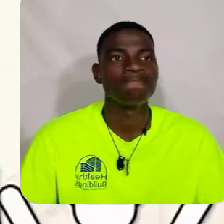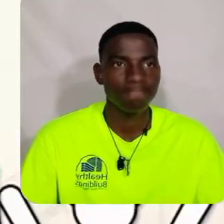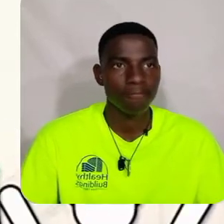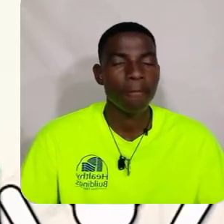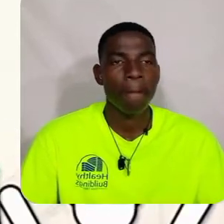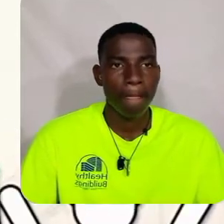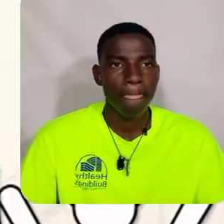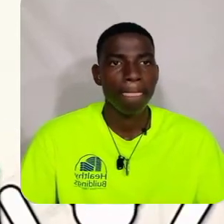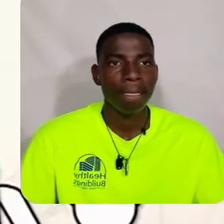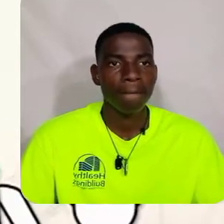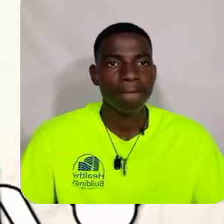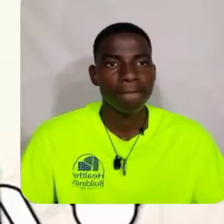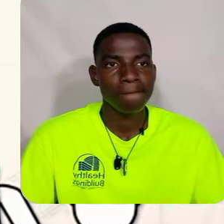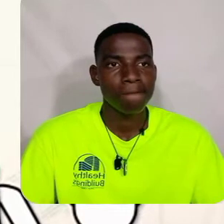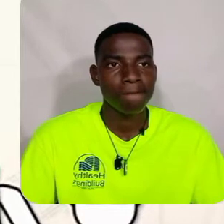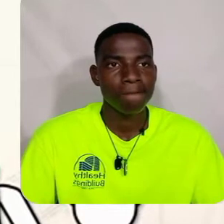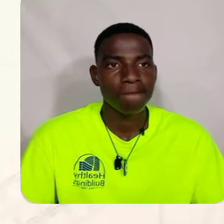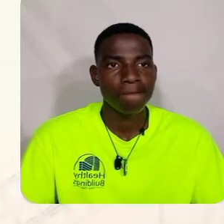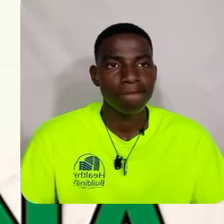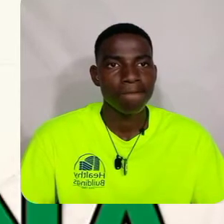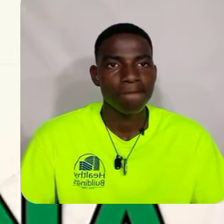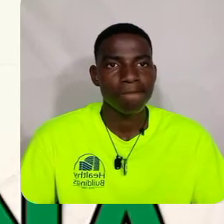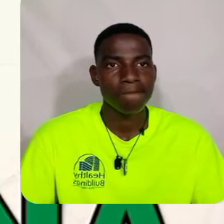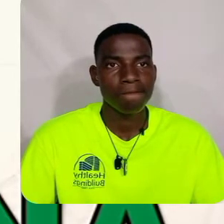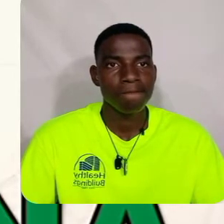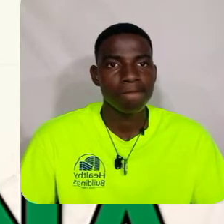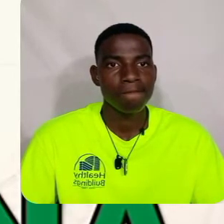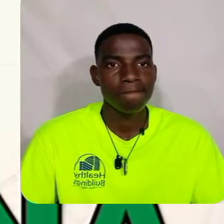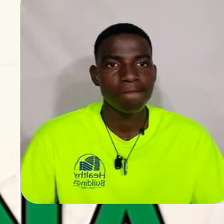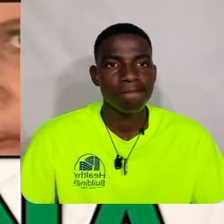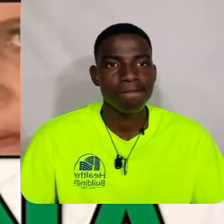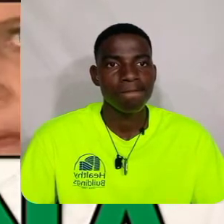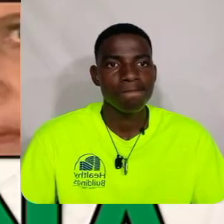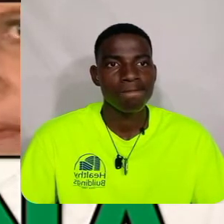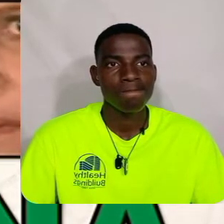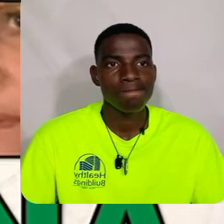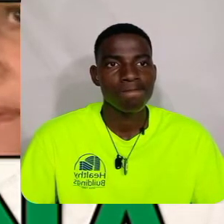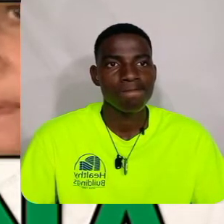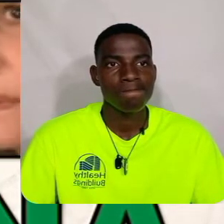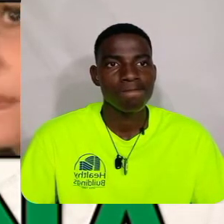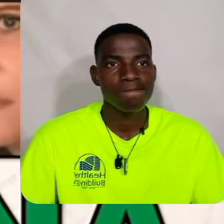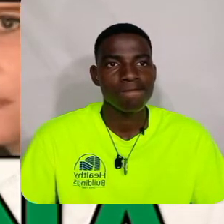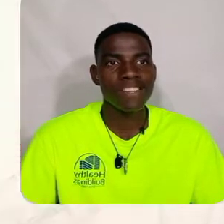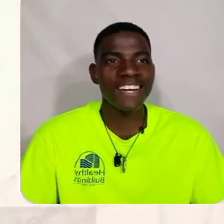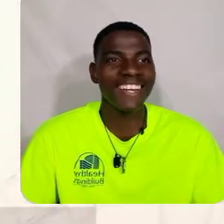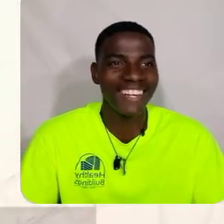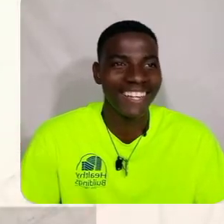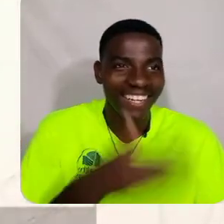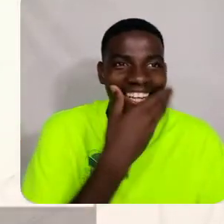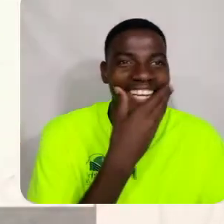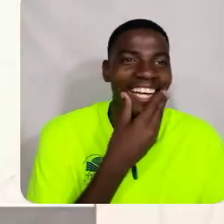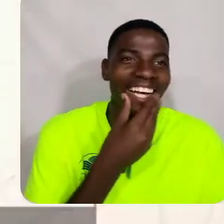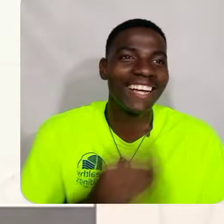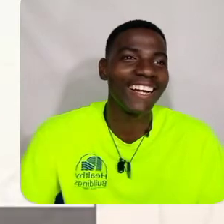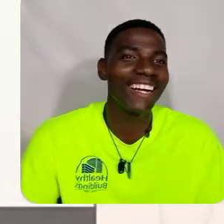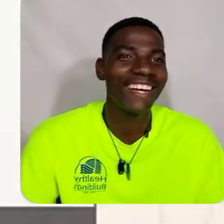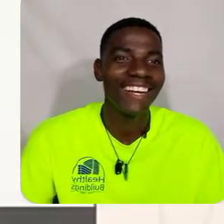curiosidade, porque chegou a nossa vez. Tá na hora de entender como funciona o Brasil. Se é que funciona, né? Bora lá.